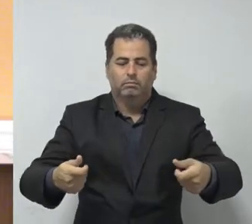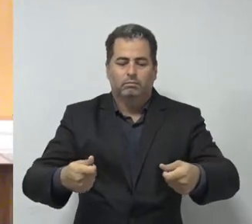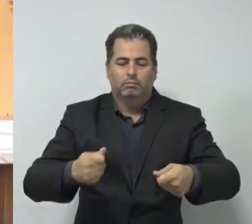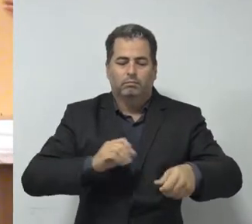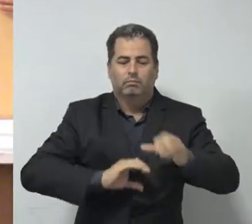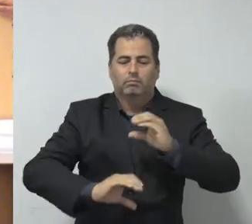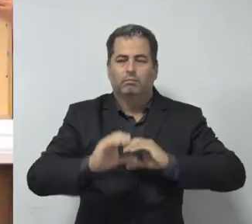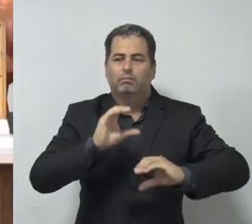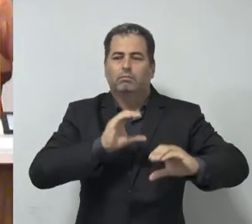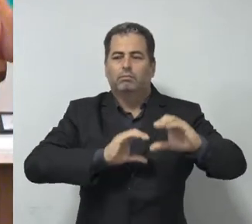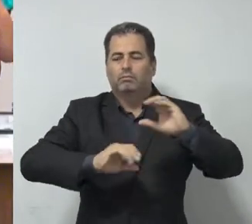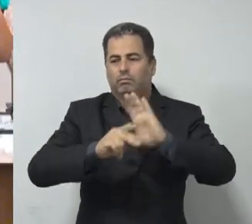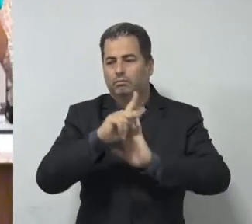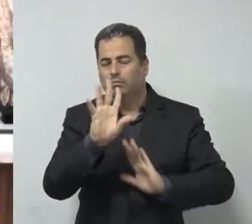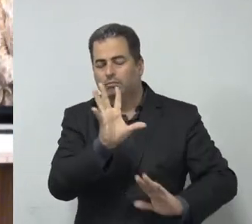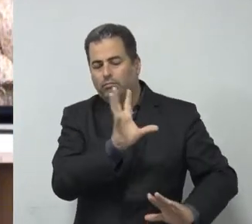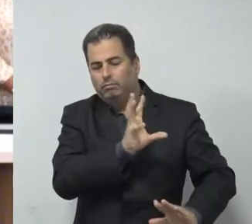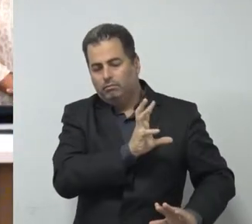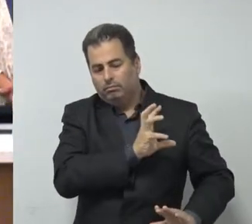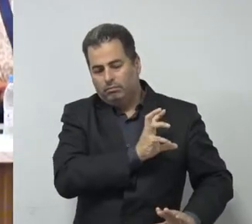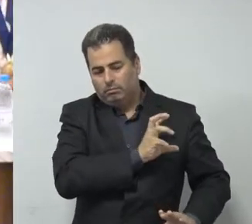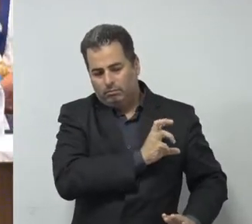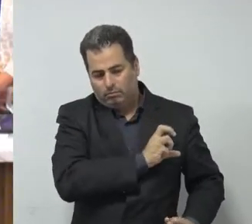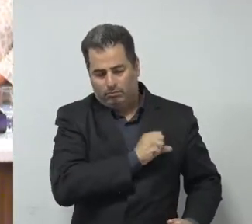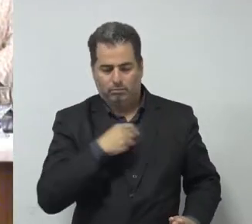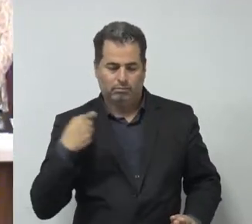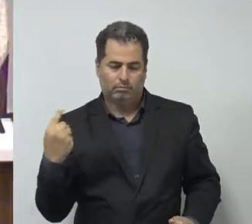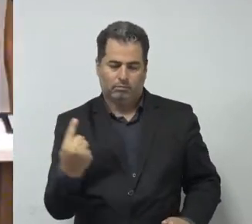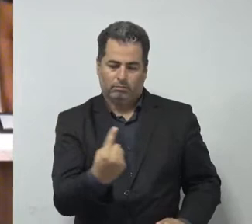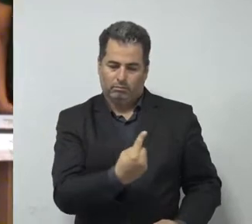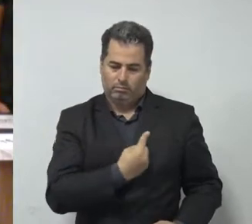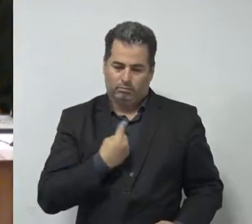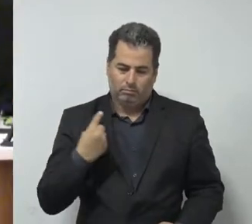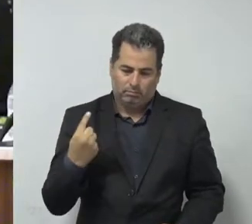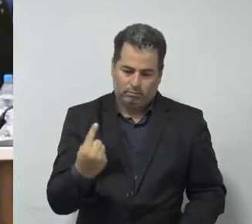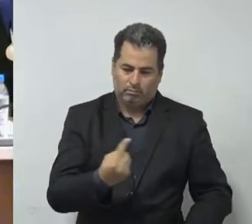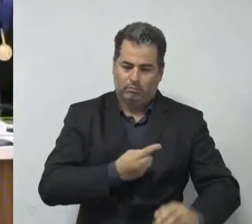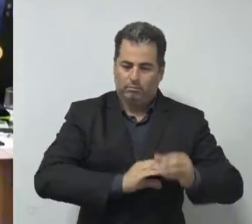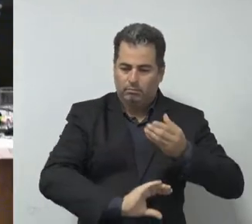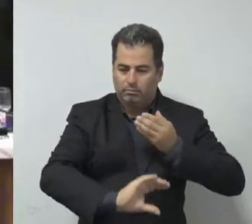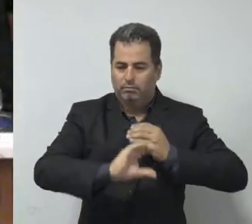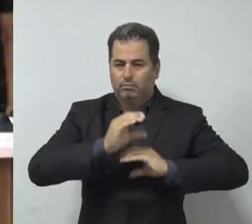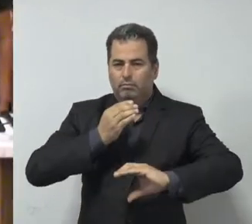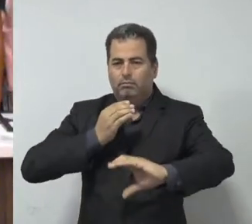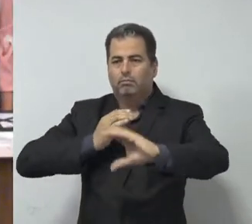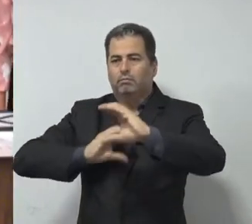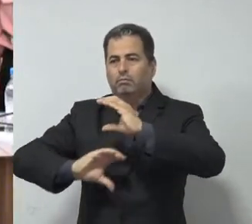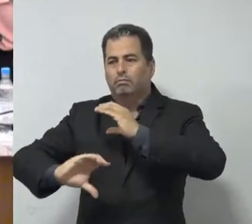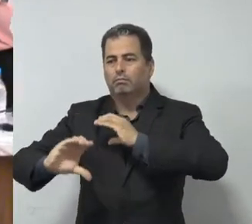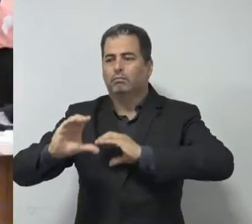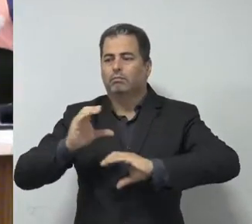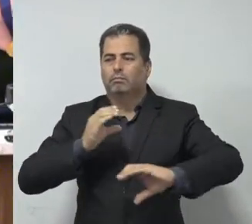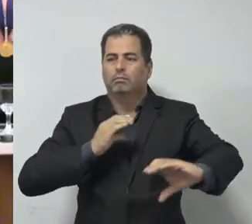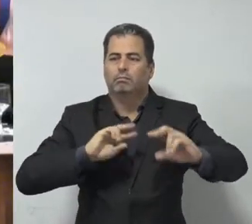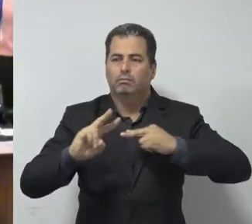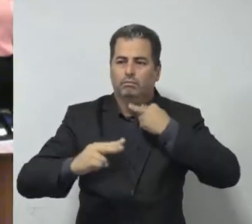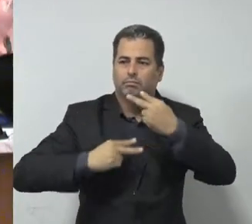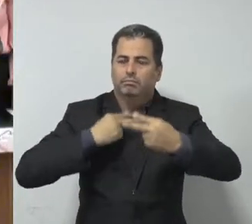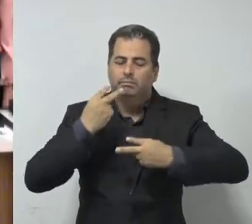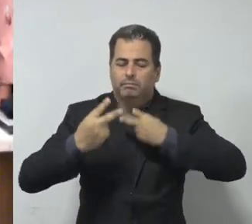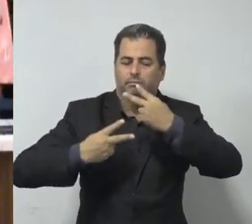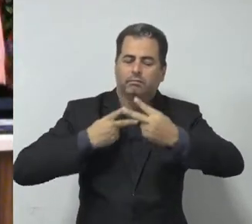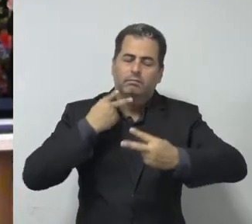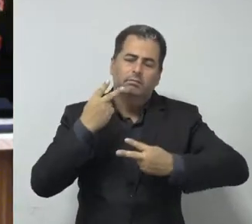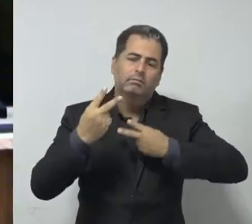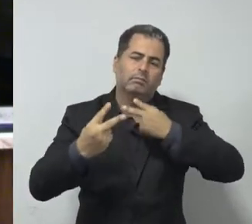canção de amor que a gente canta em plena voz.